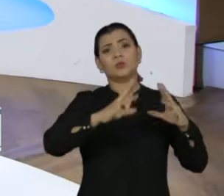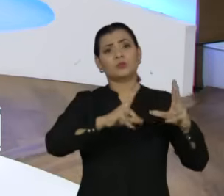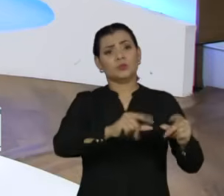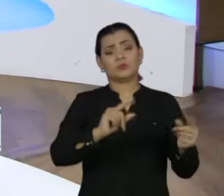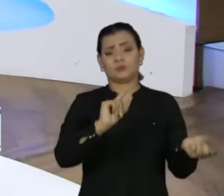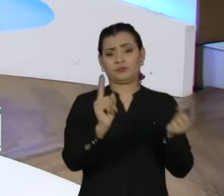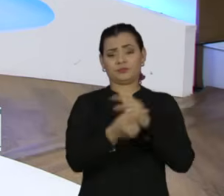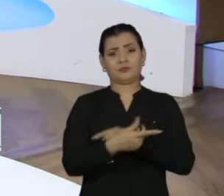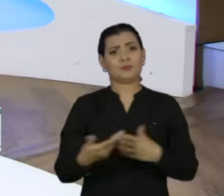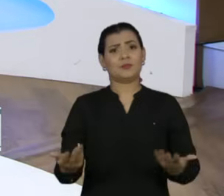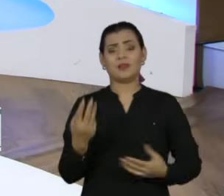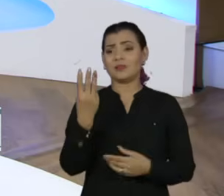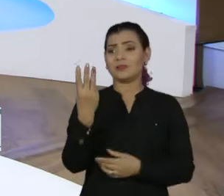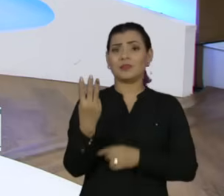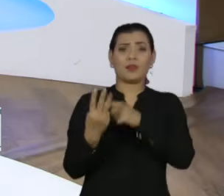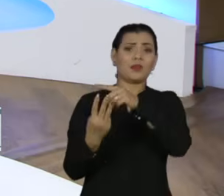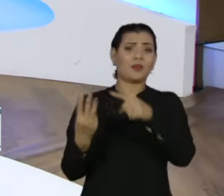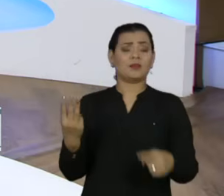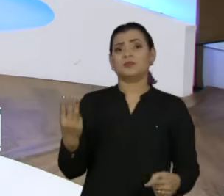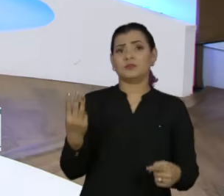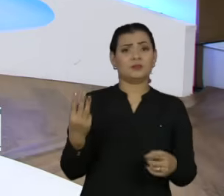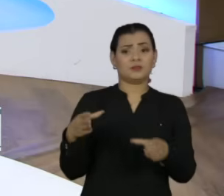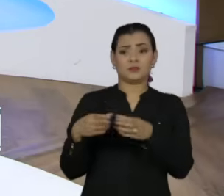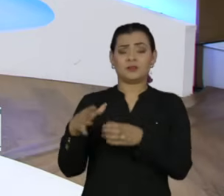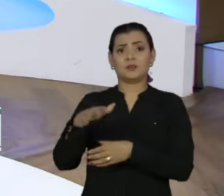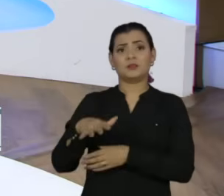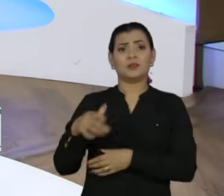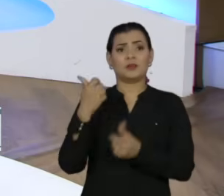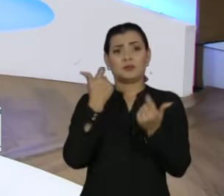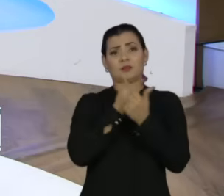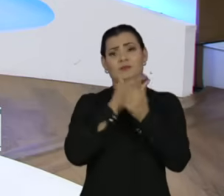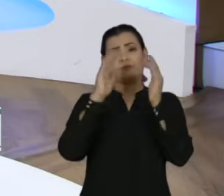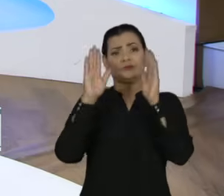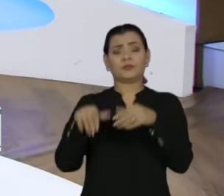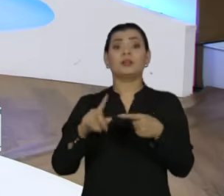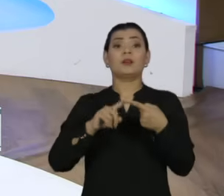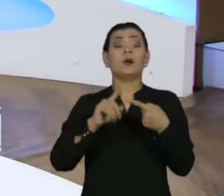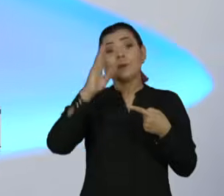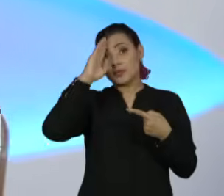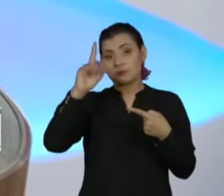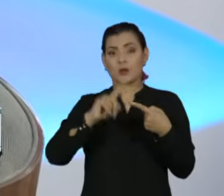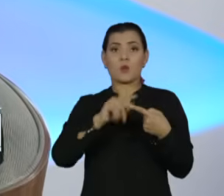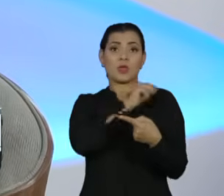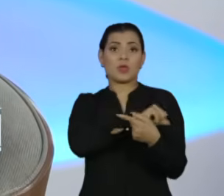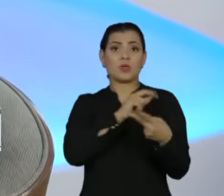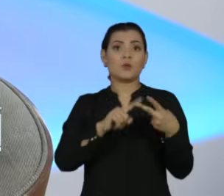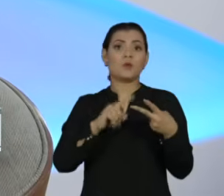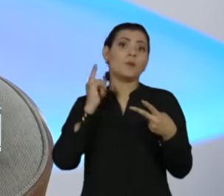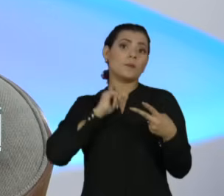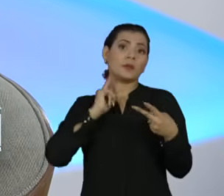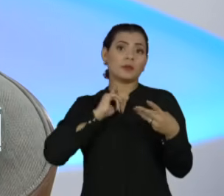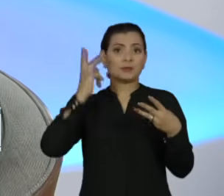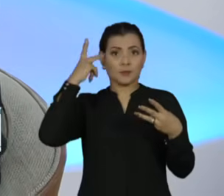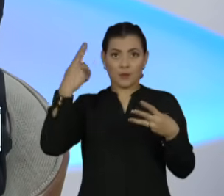para diante. Os 3 colégios eleitorais, Rio, Minas e São Paulo, cada um por um motivo, e o motivo principal era a Lava